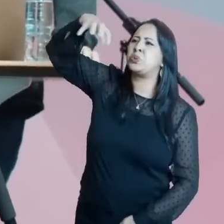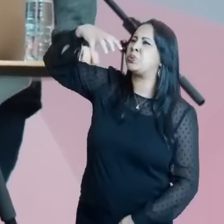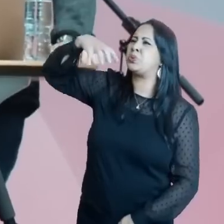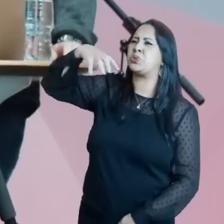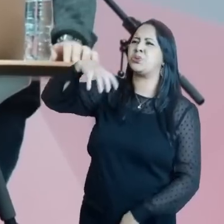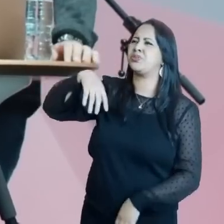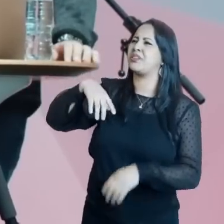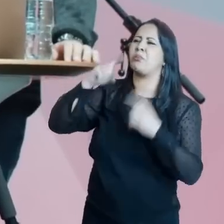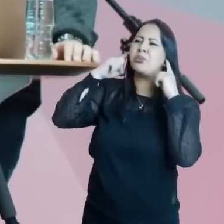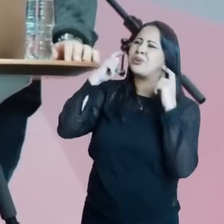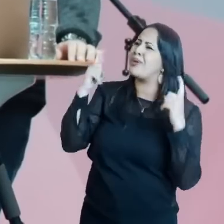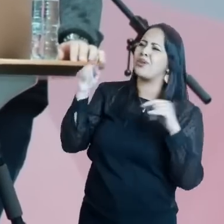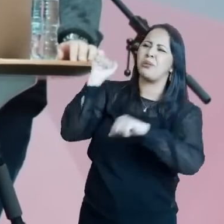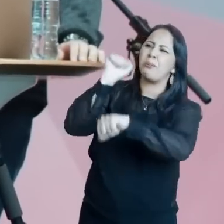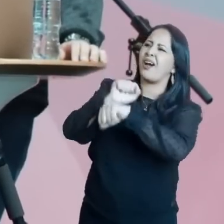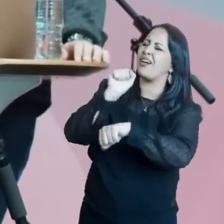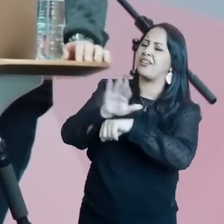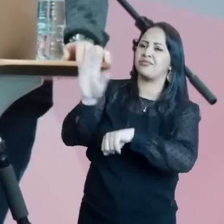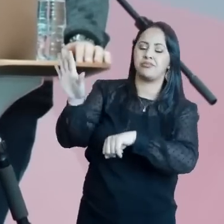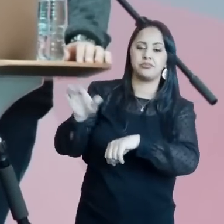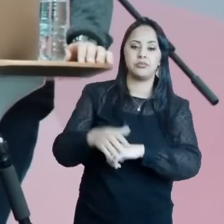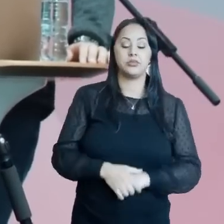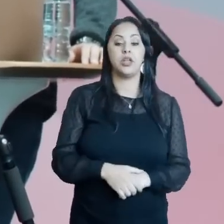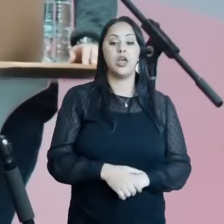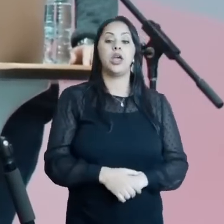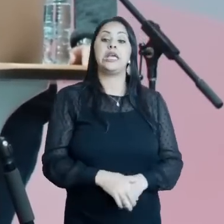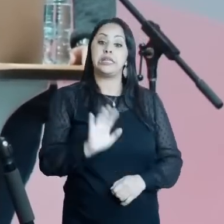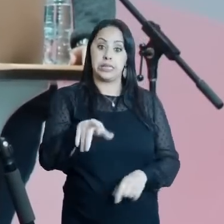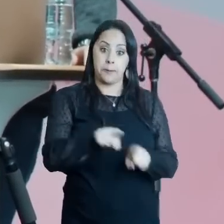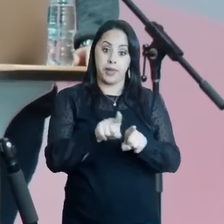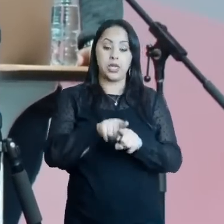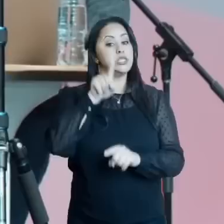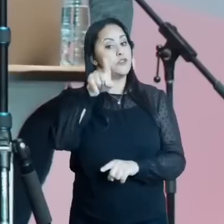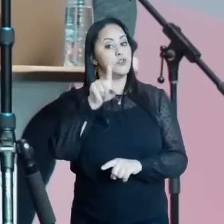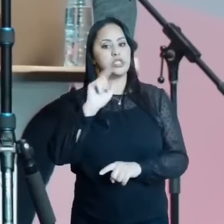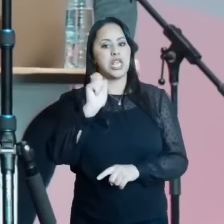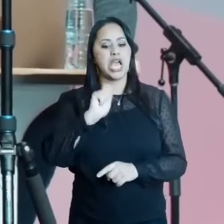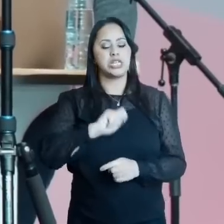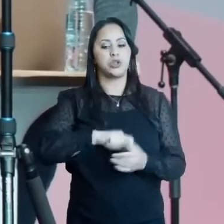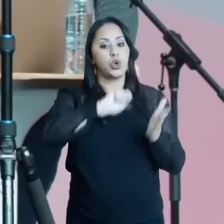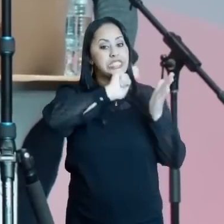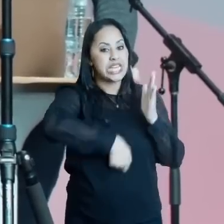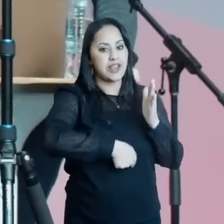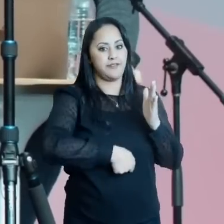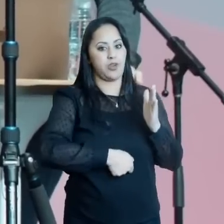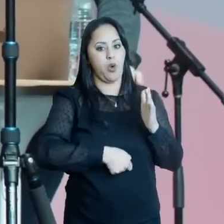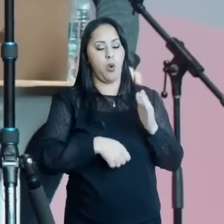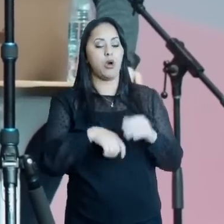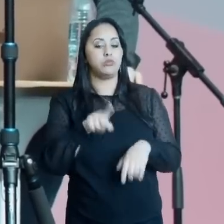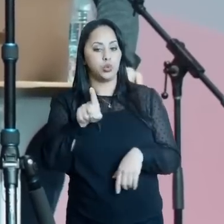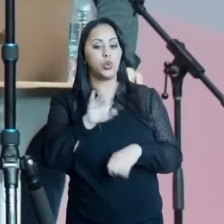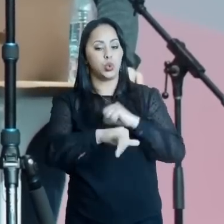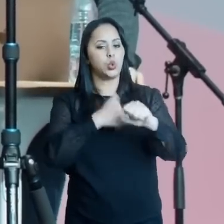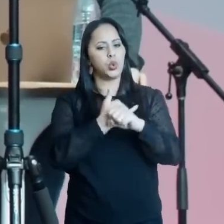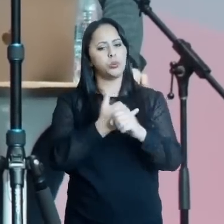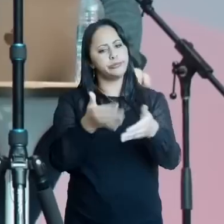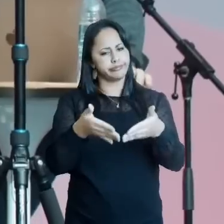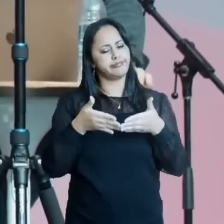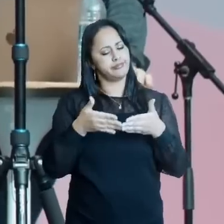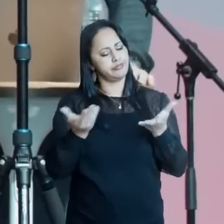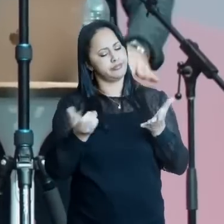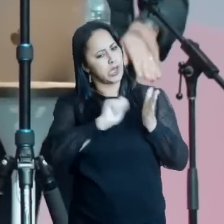barulho. Dá uma paradinha nesse drone daqui. Primeiro, quem não tá inscrito, se inscreve no canal, né? Quem não é inscrito no canal ainda, gente, já se inscreve no canal,